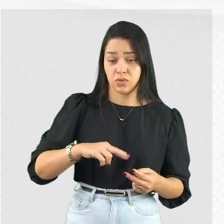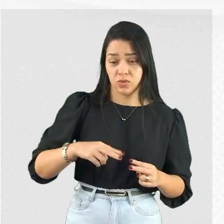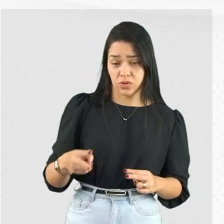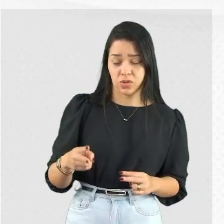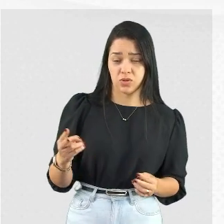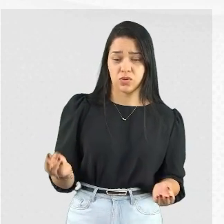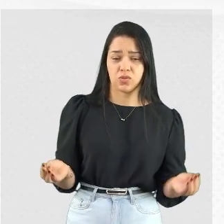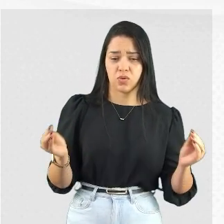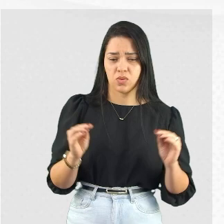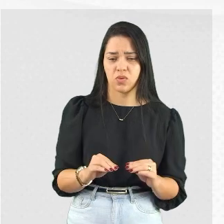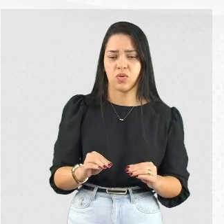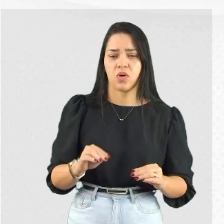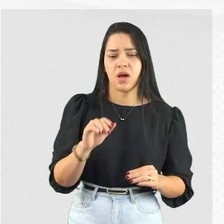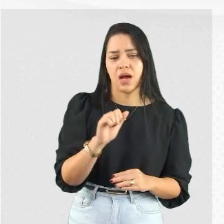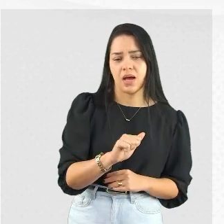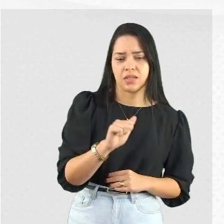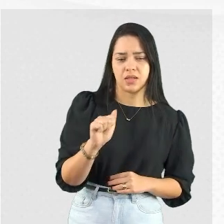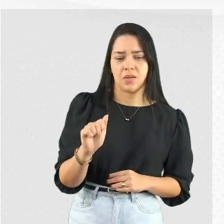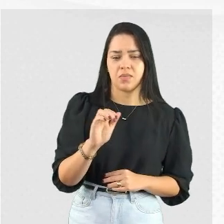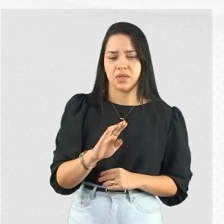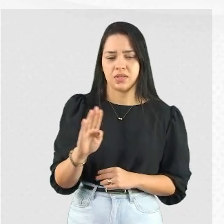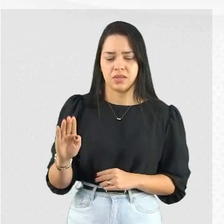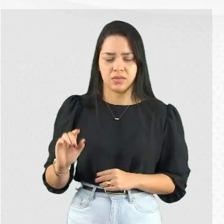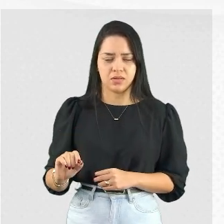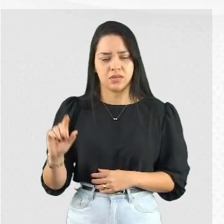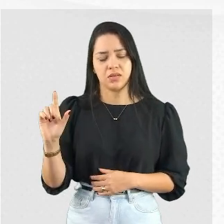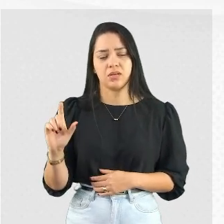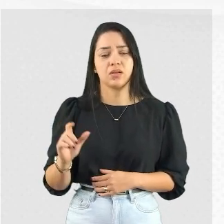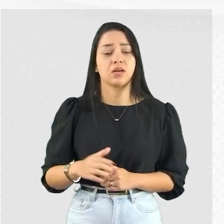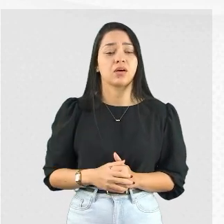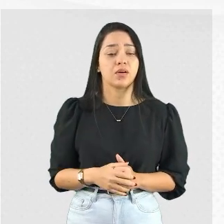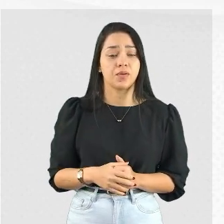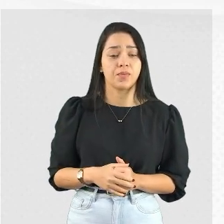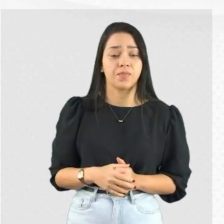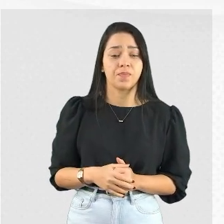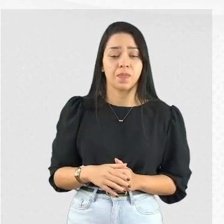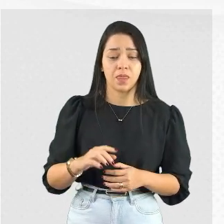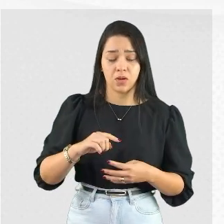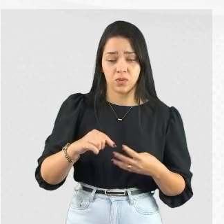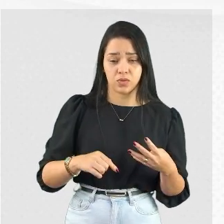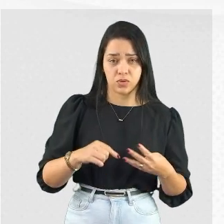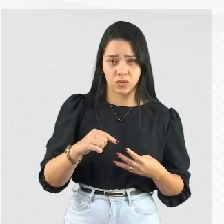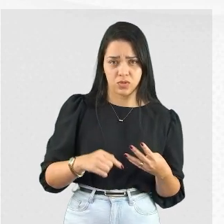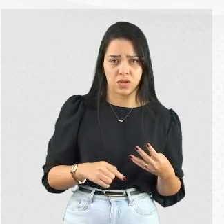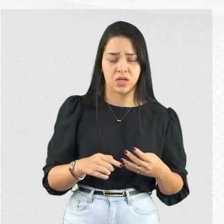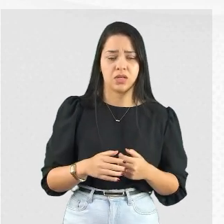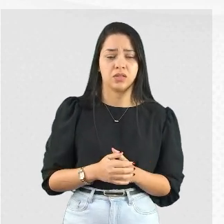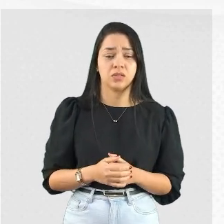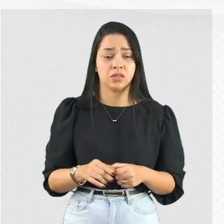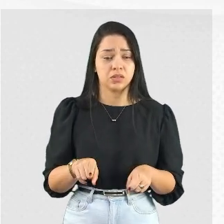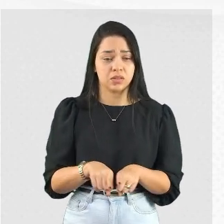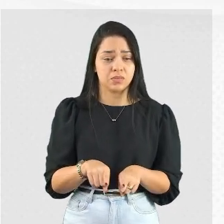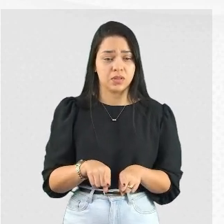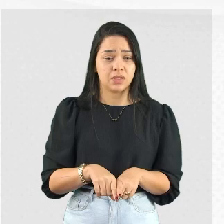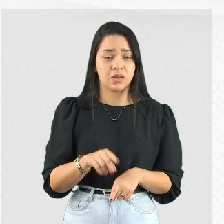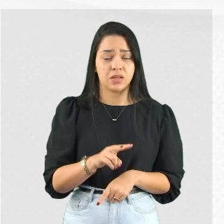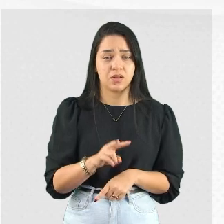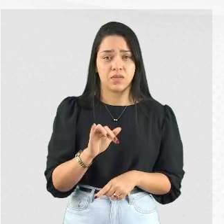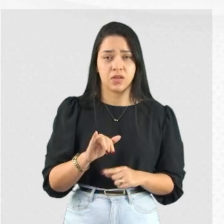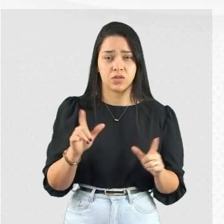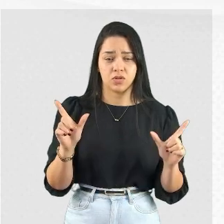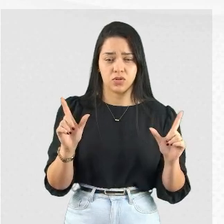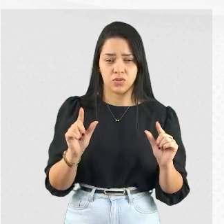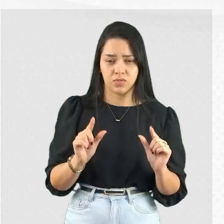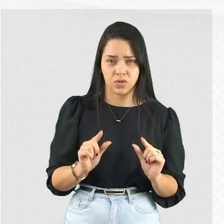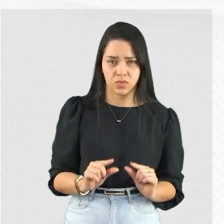ele colocou azão, azão, bezão, bezão, né? No caso, sendo os 4 ativos, né? E aí vai diminuindo